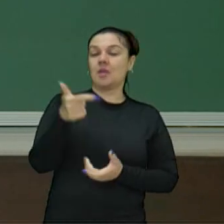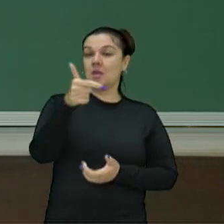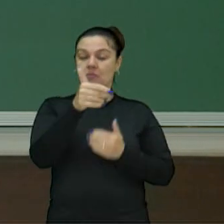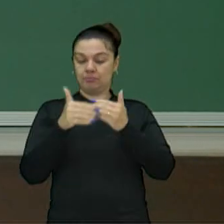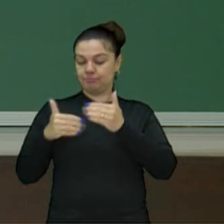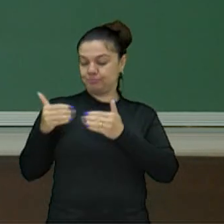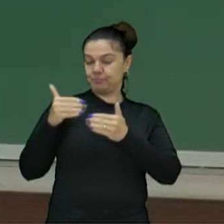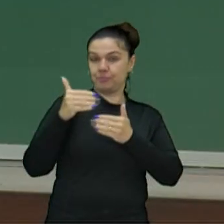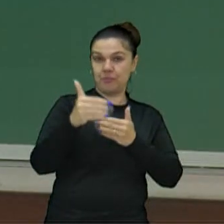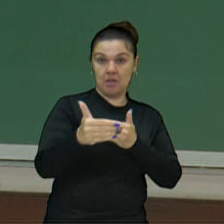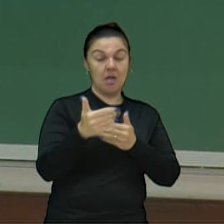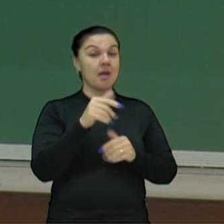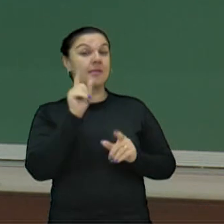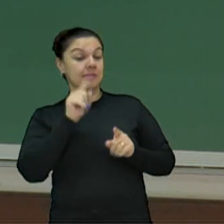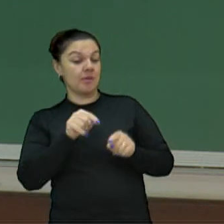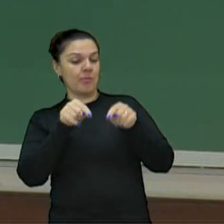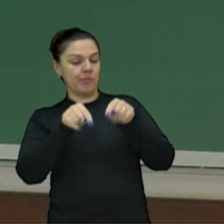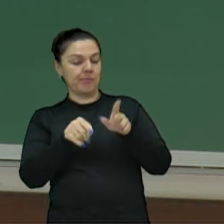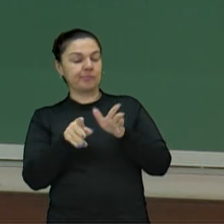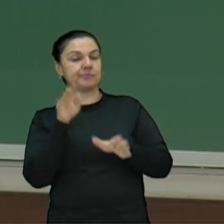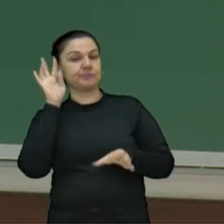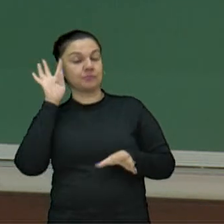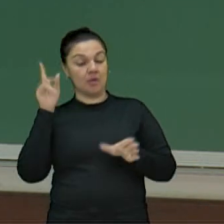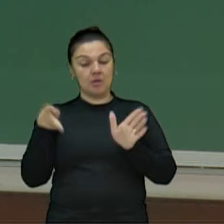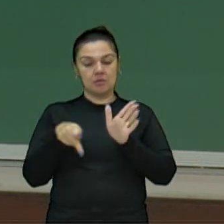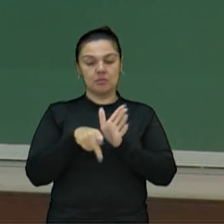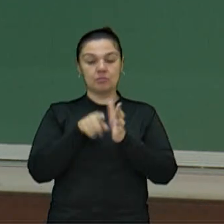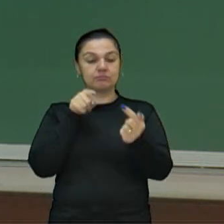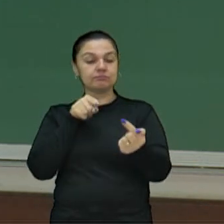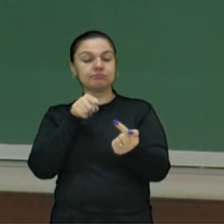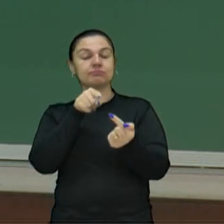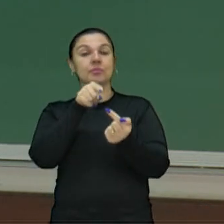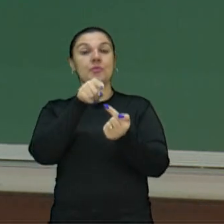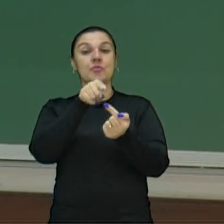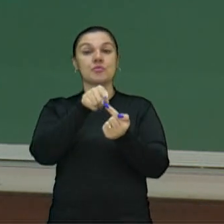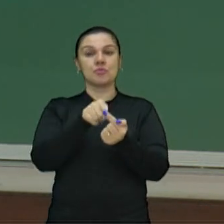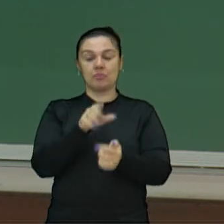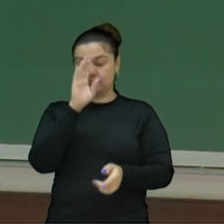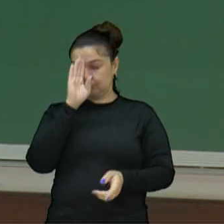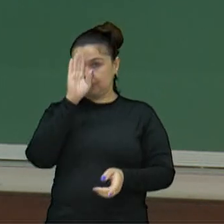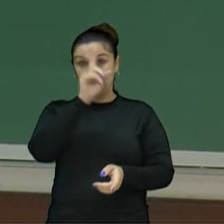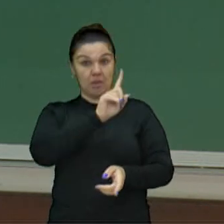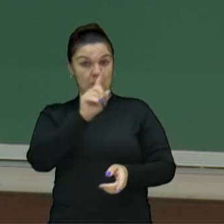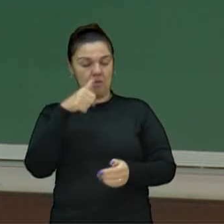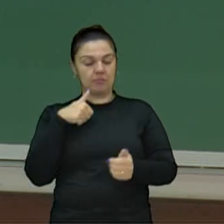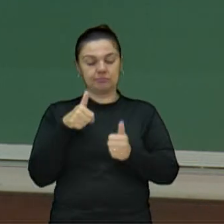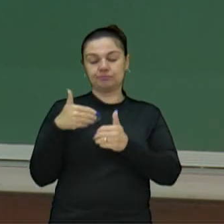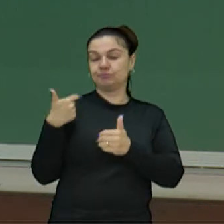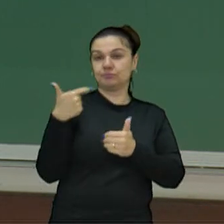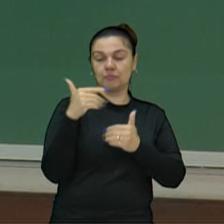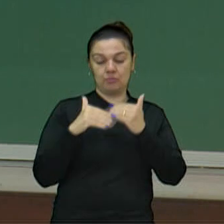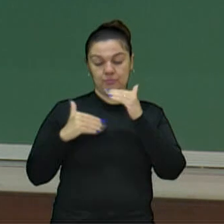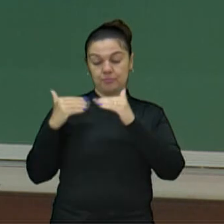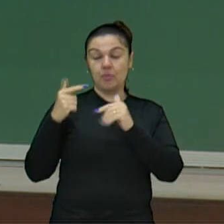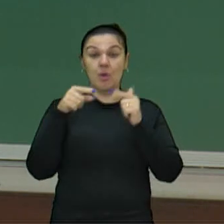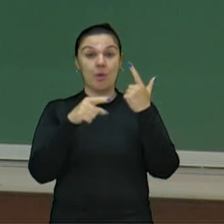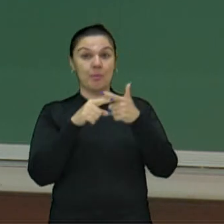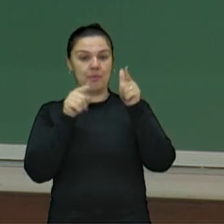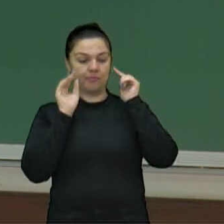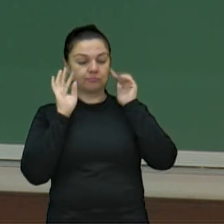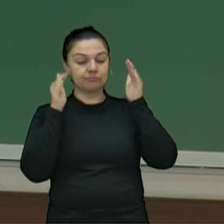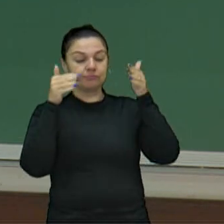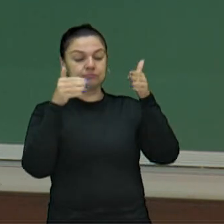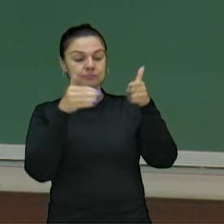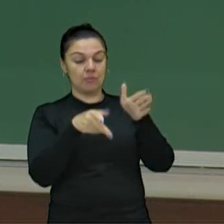progresso, a história não segue um sentido último, não segue em vista um sentido último. Isto é muito importante para a nossa aula de hoje, porque essa é uma